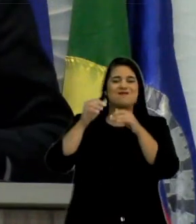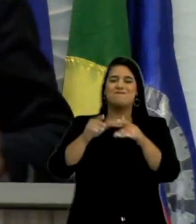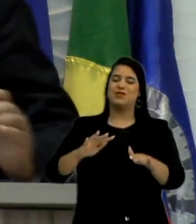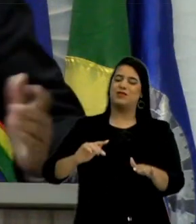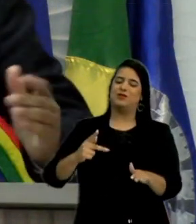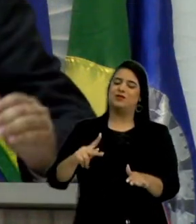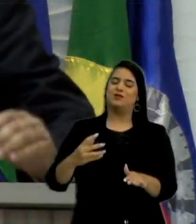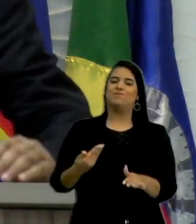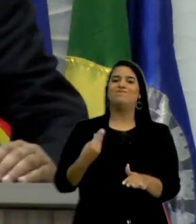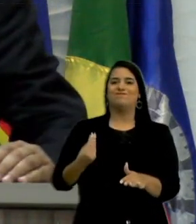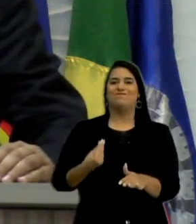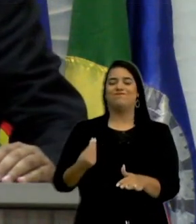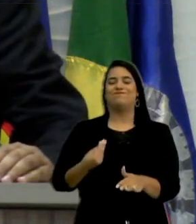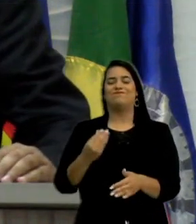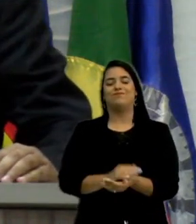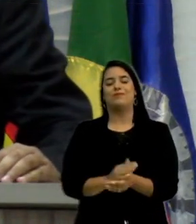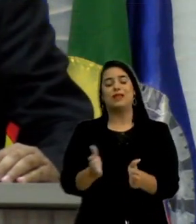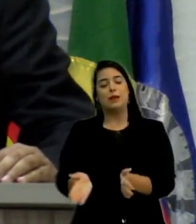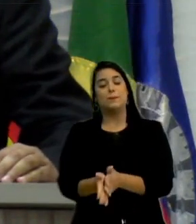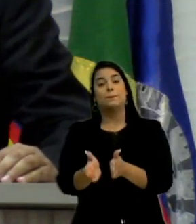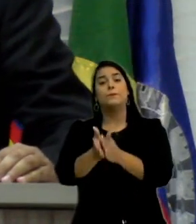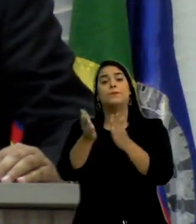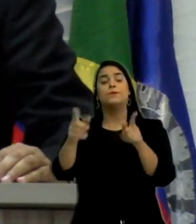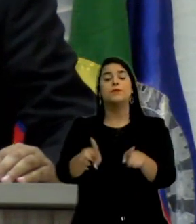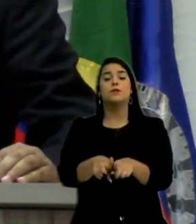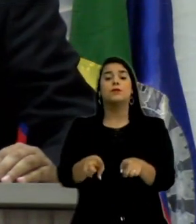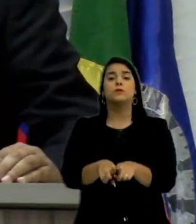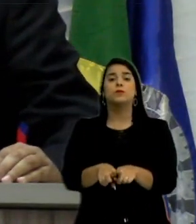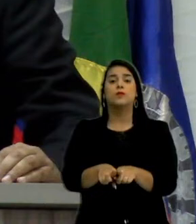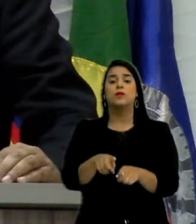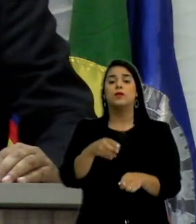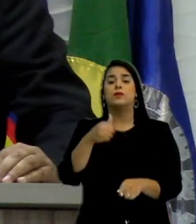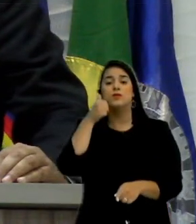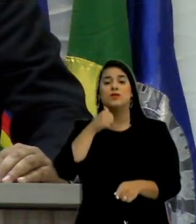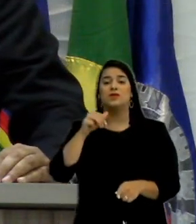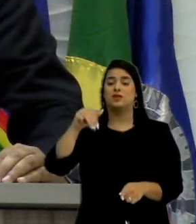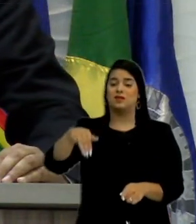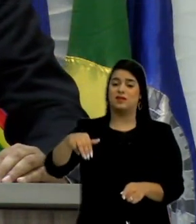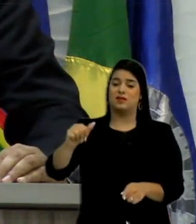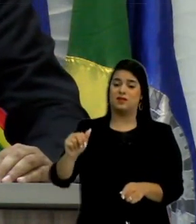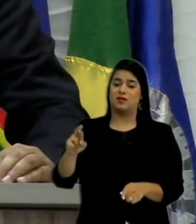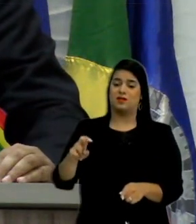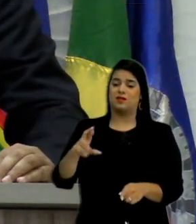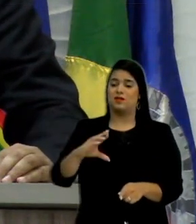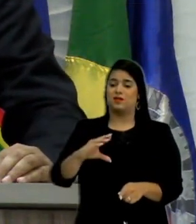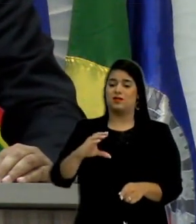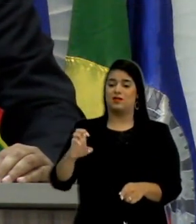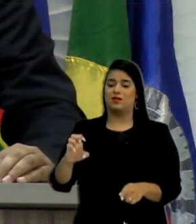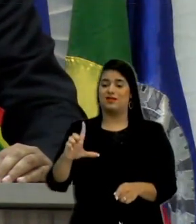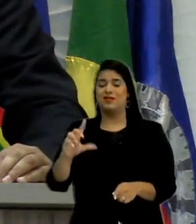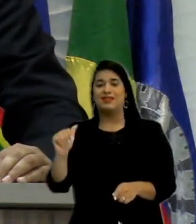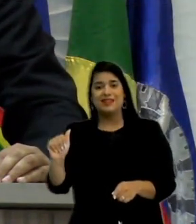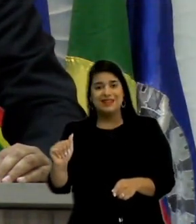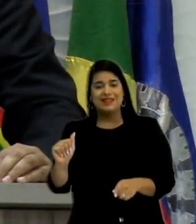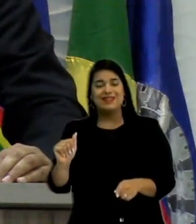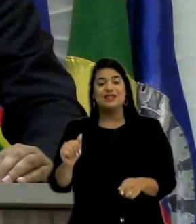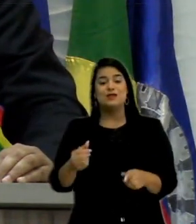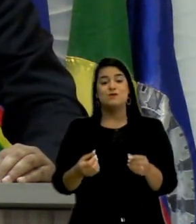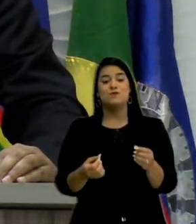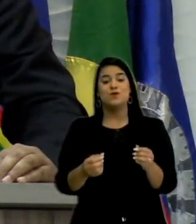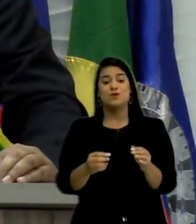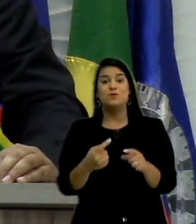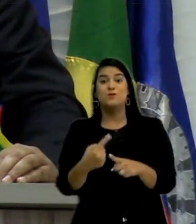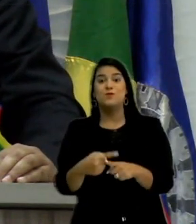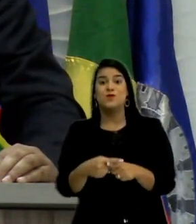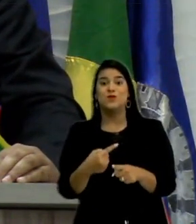Parabenizar e colocar aqui a Marcela Almeida pelo seu livro Versos que Conta